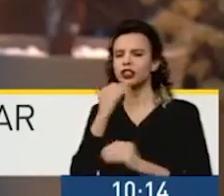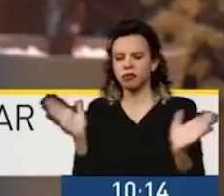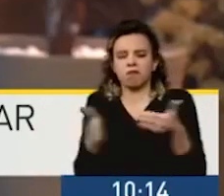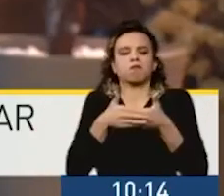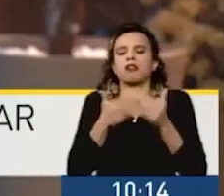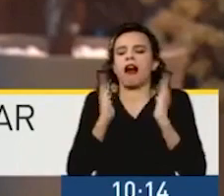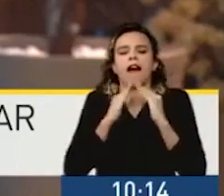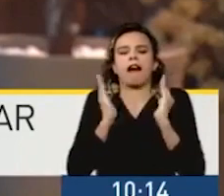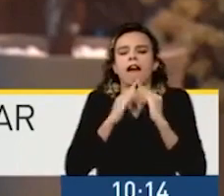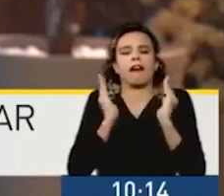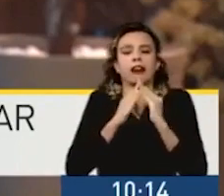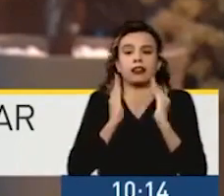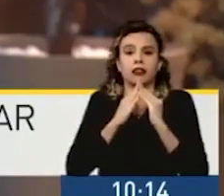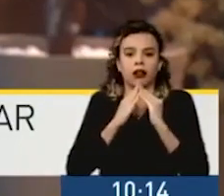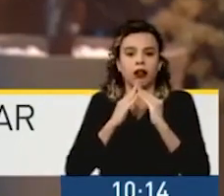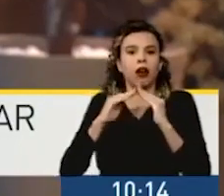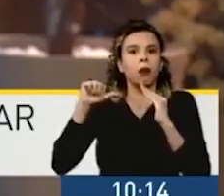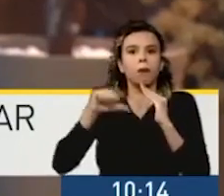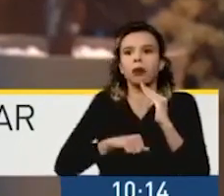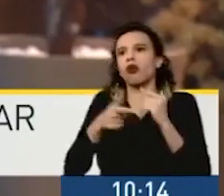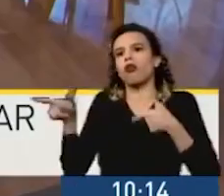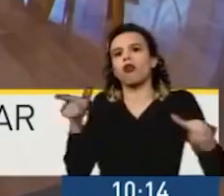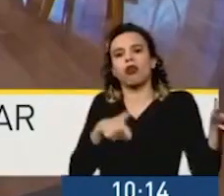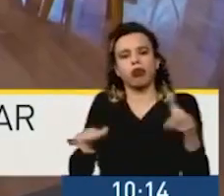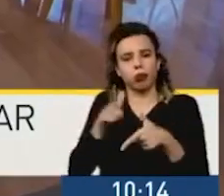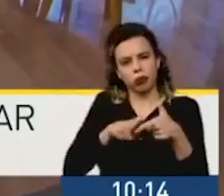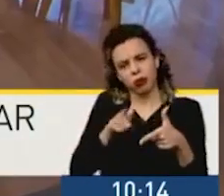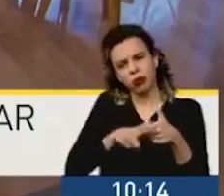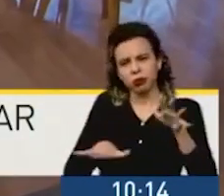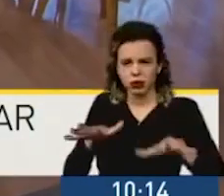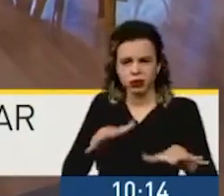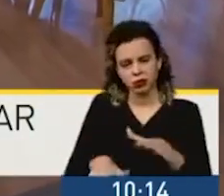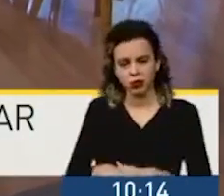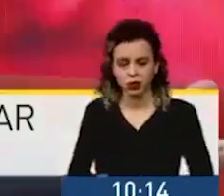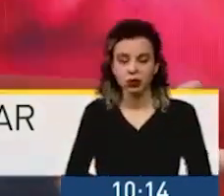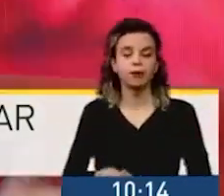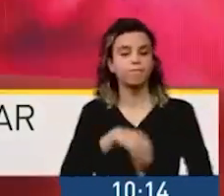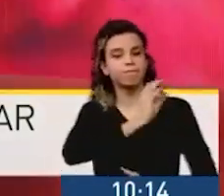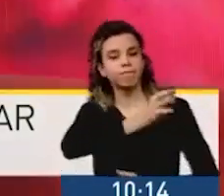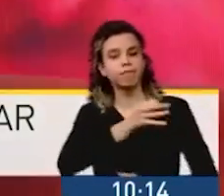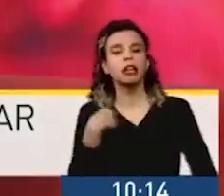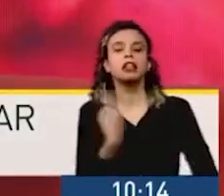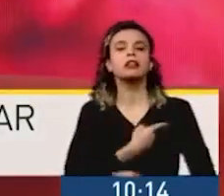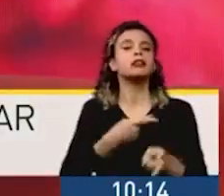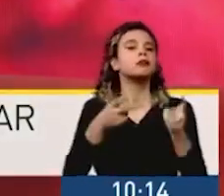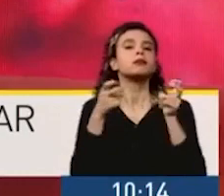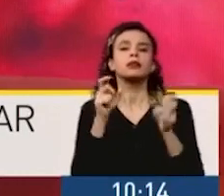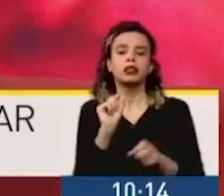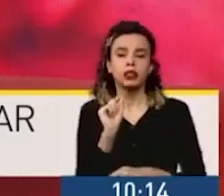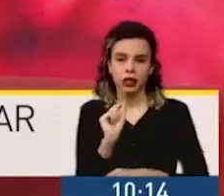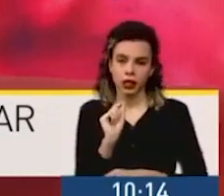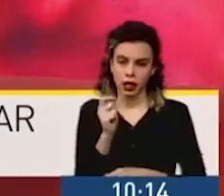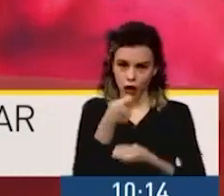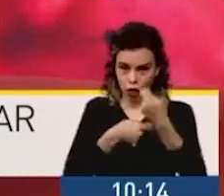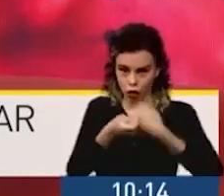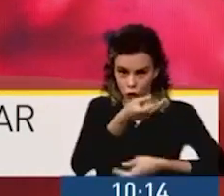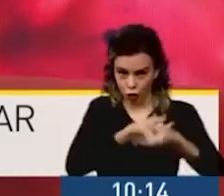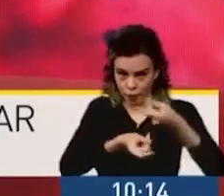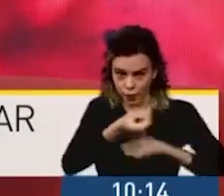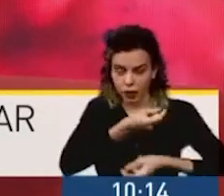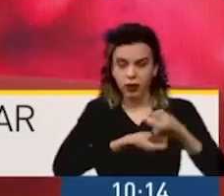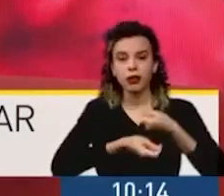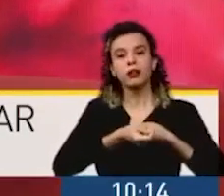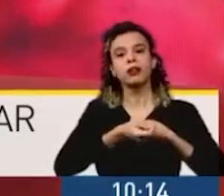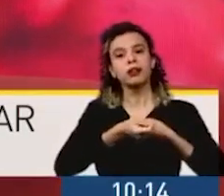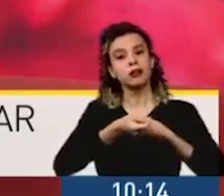trancar em casa e criar uma série de outros problemas. É mais ou menos isso. Exatamente. A gente percebe aqui que a própria economia, na verdade,